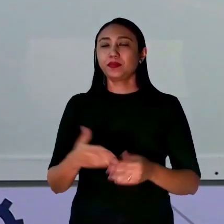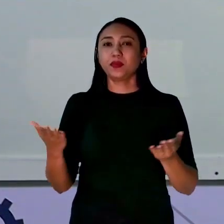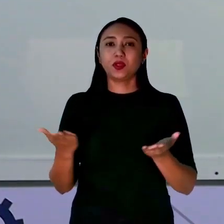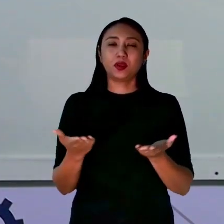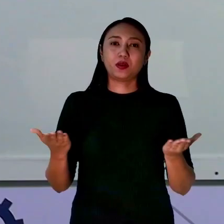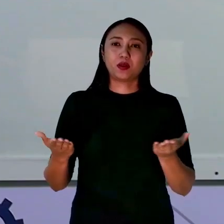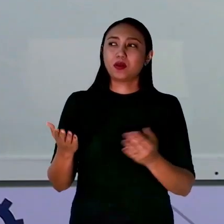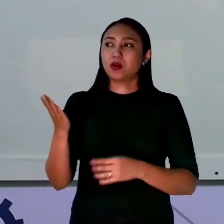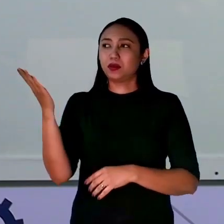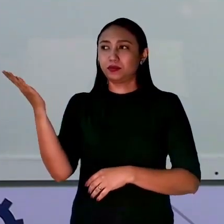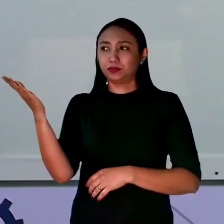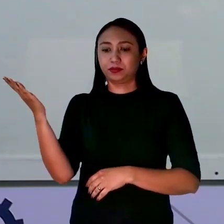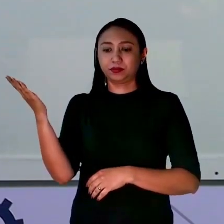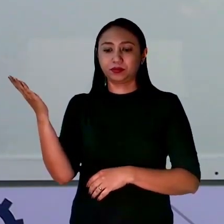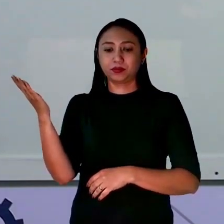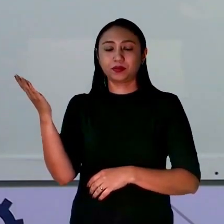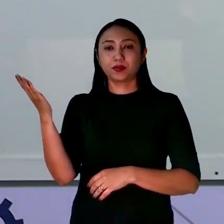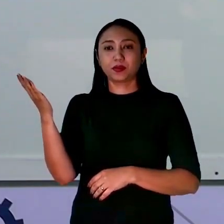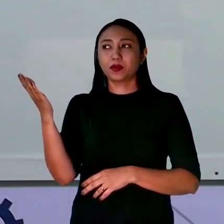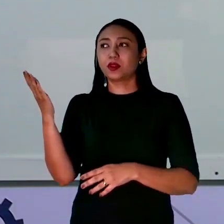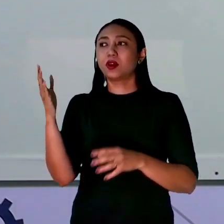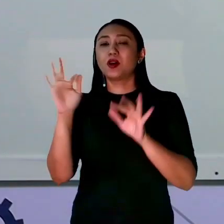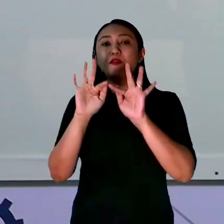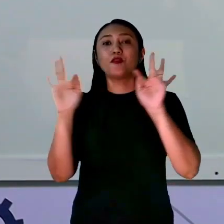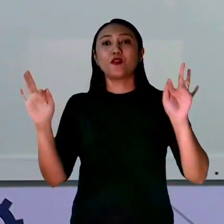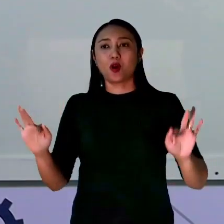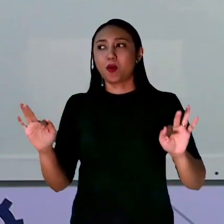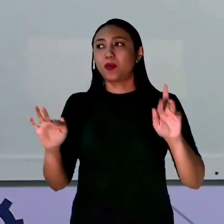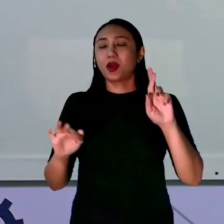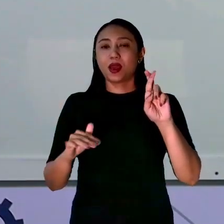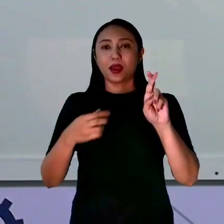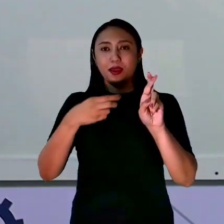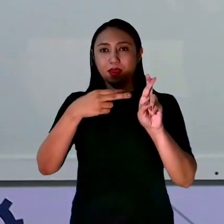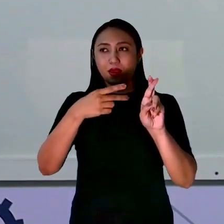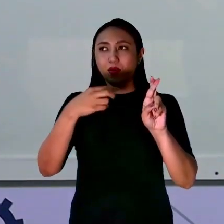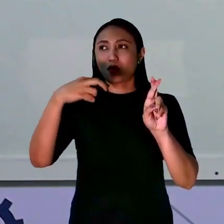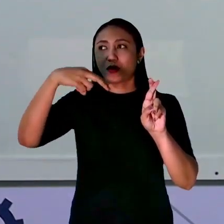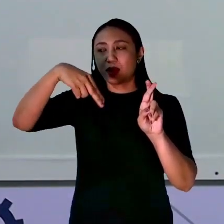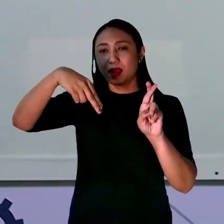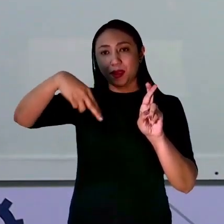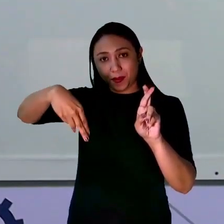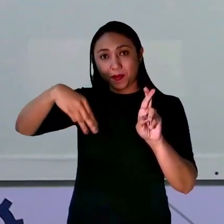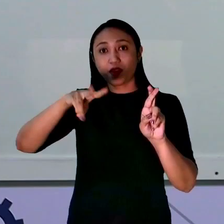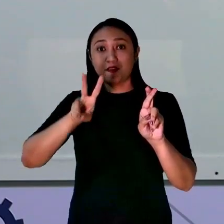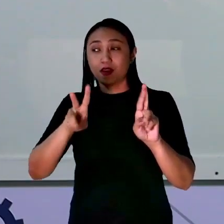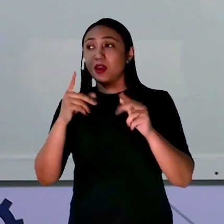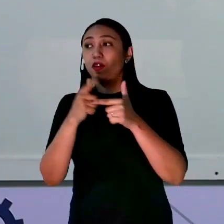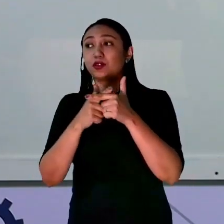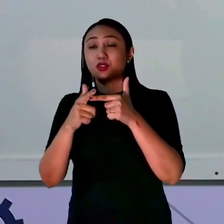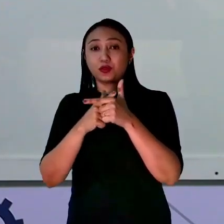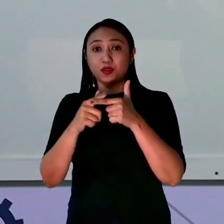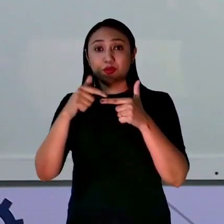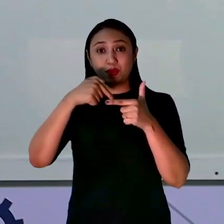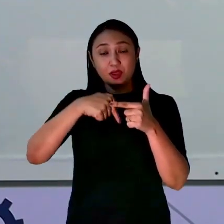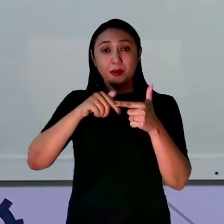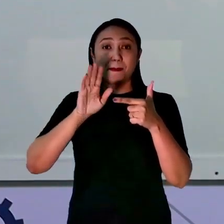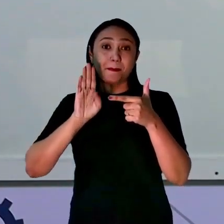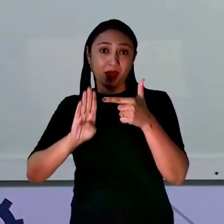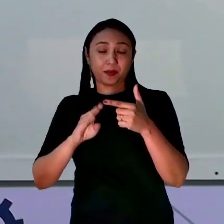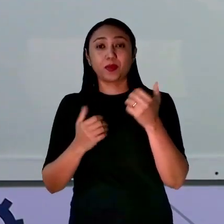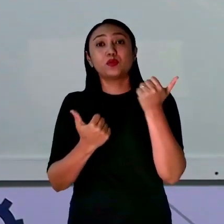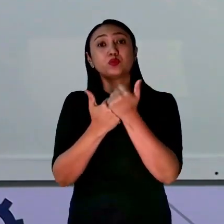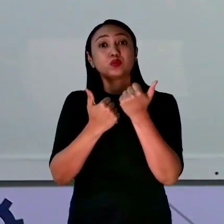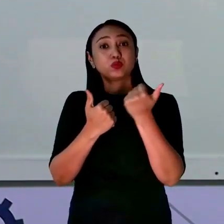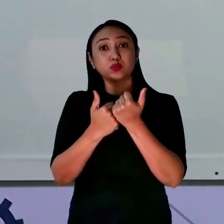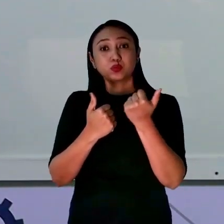só. Aqui está a fórmula mv sobre QB. No lugar de V, eu vou botar